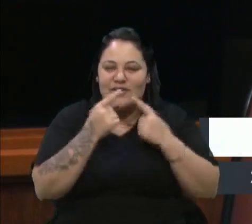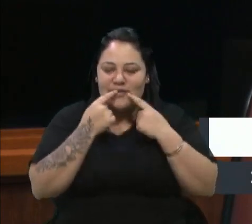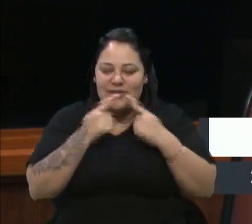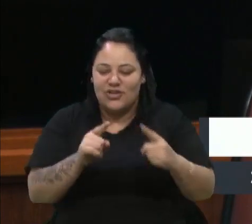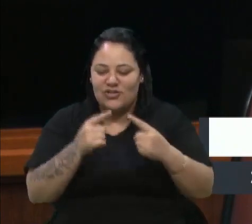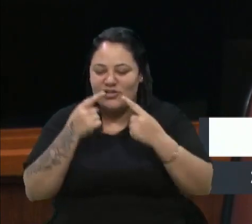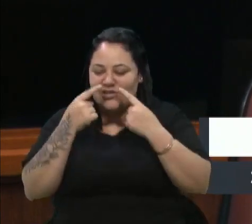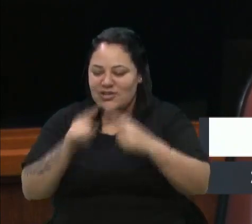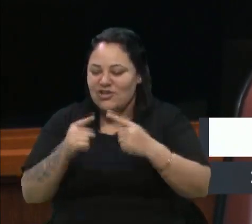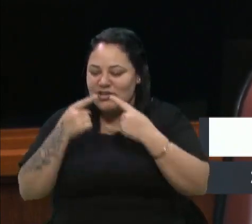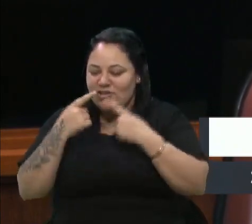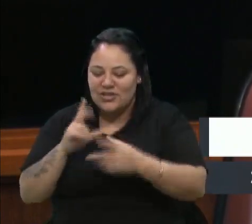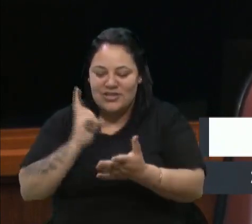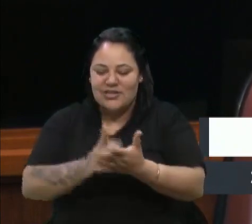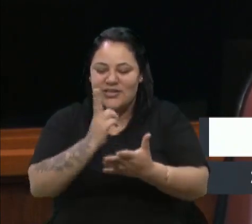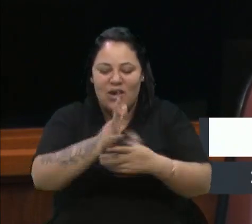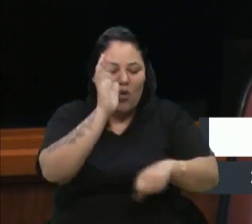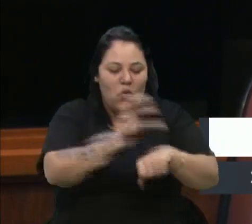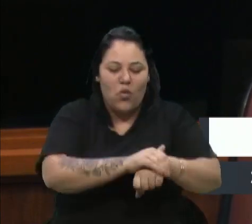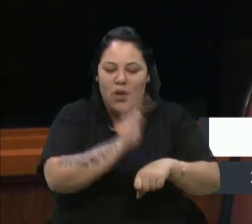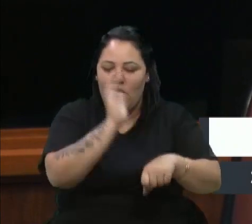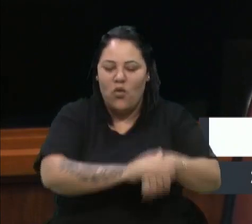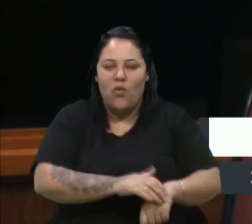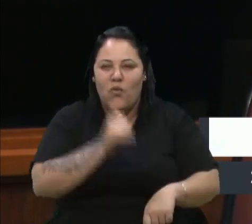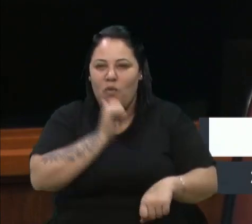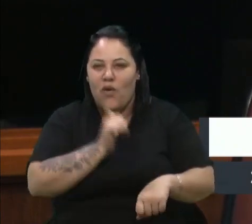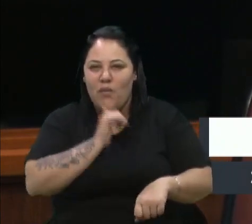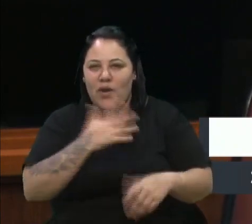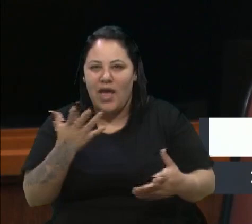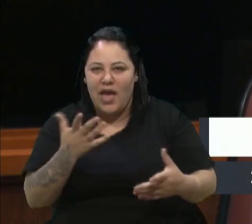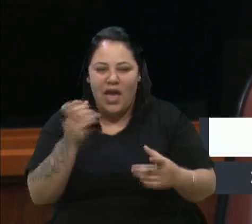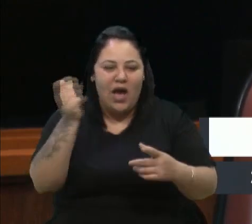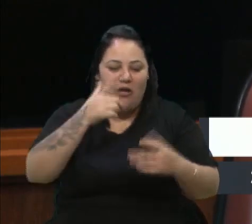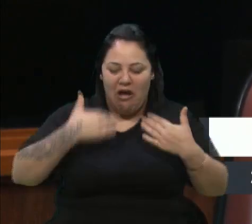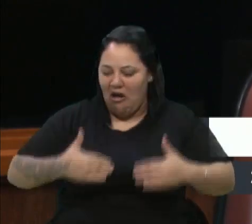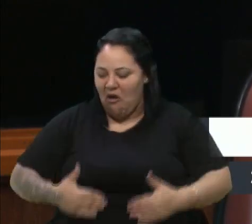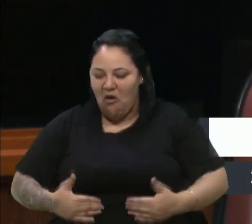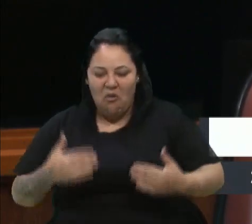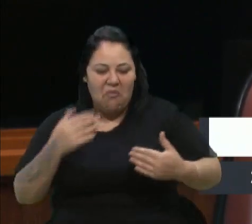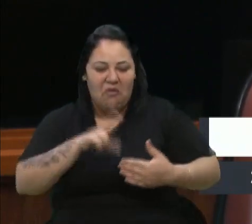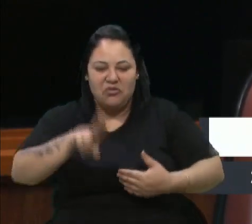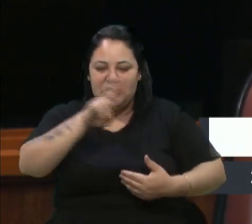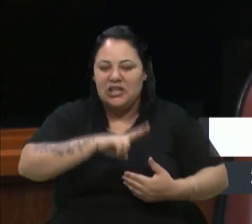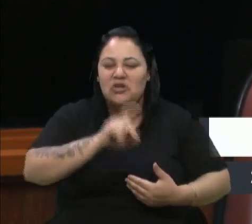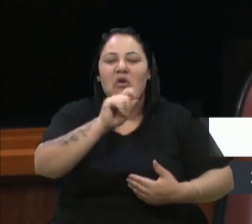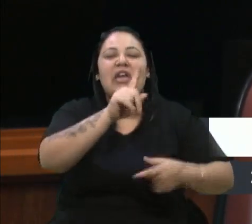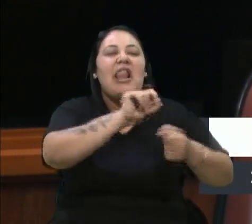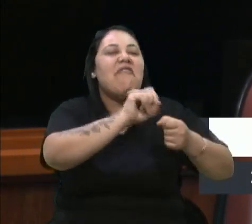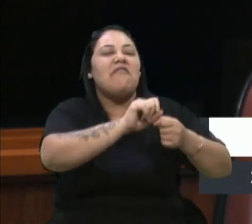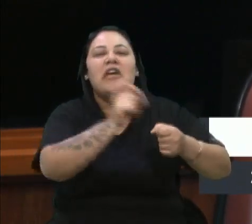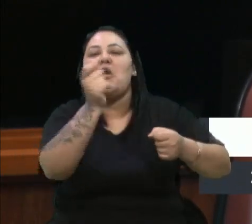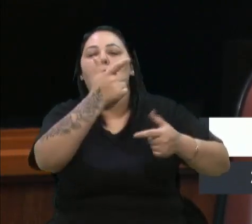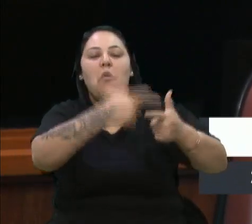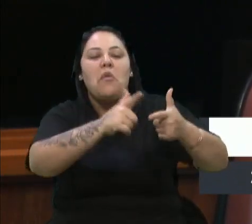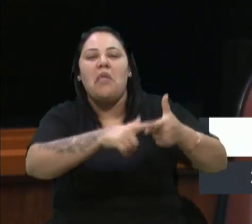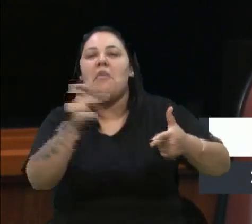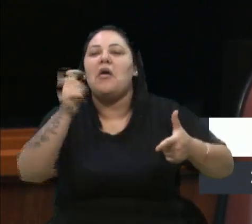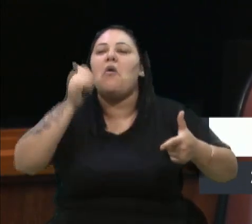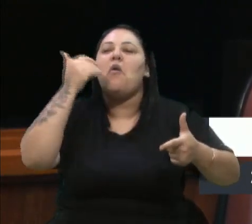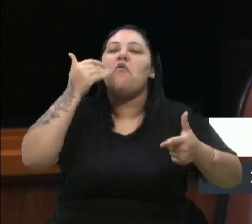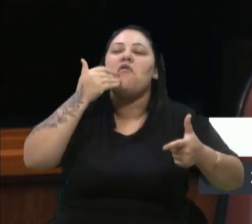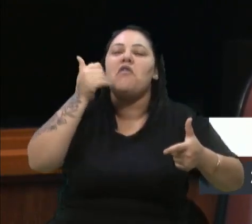usando, onde ela estava, até onde um pouco ela deixou, o resto não. Então, acho muito importante